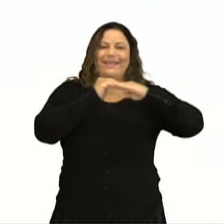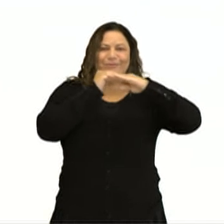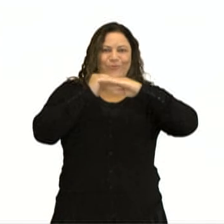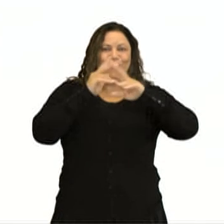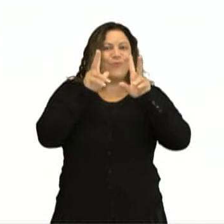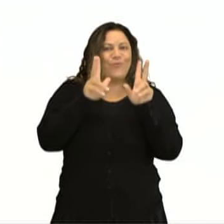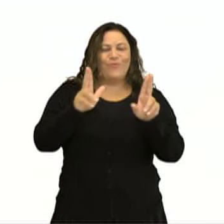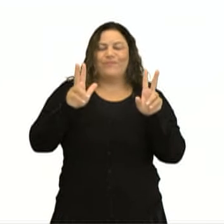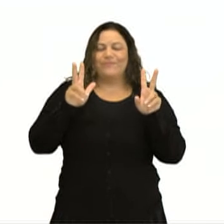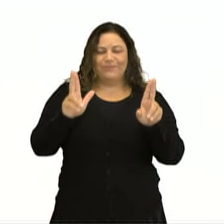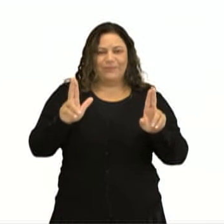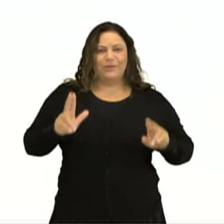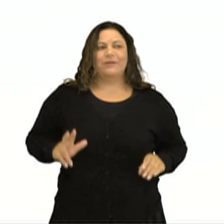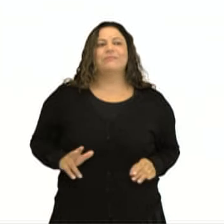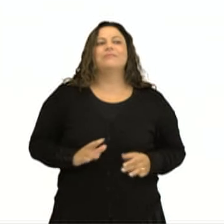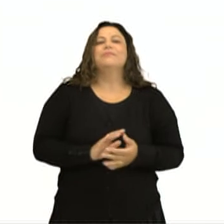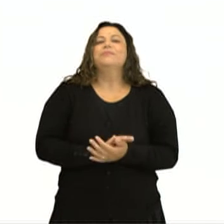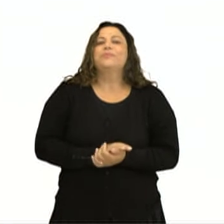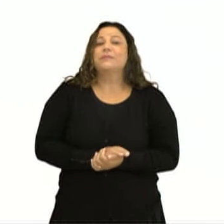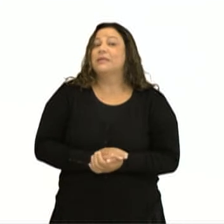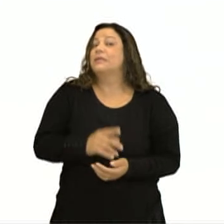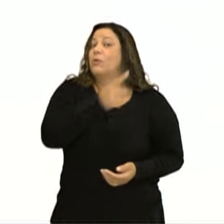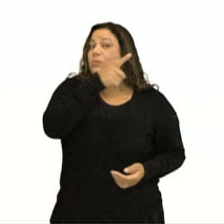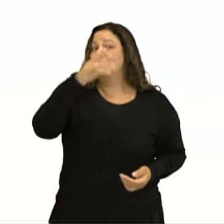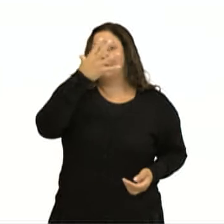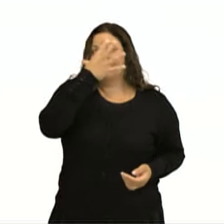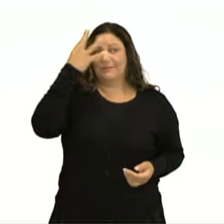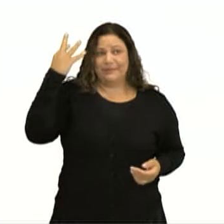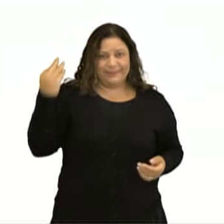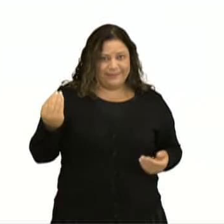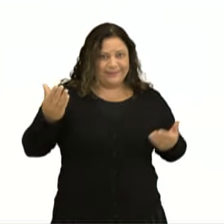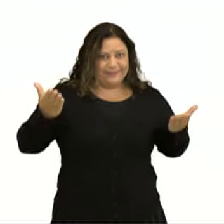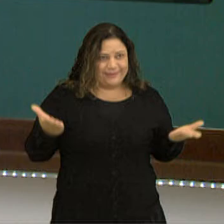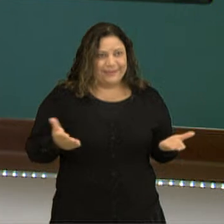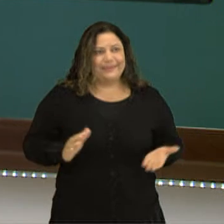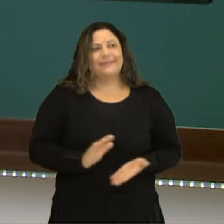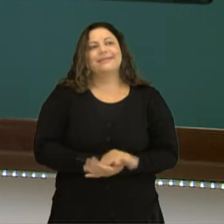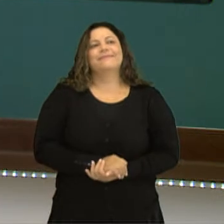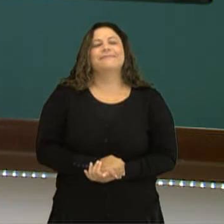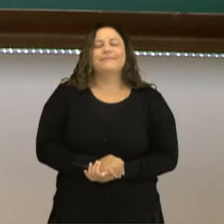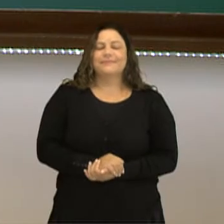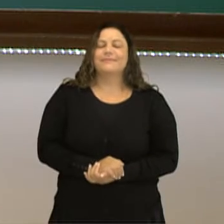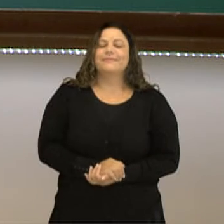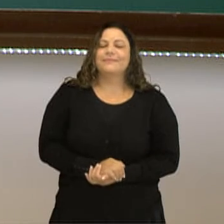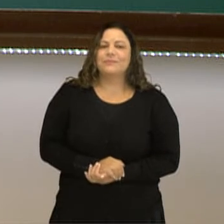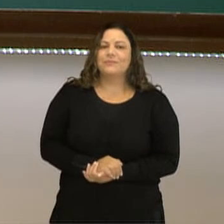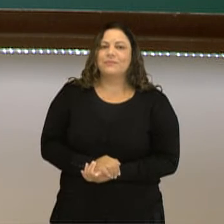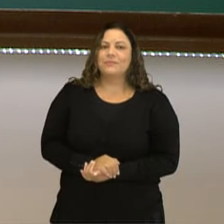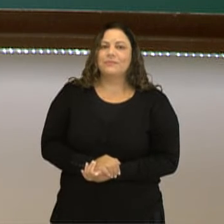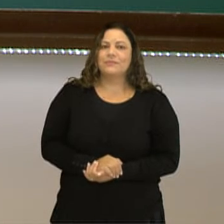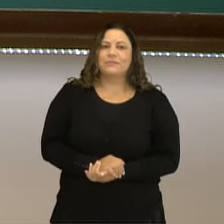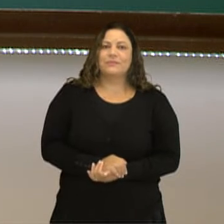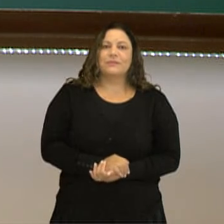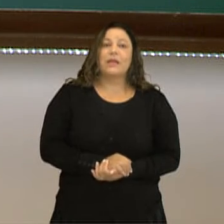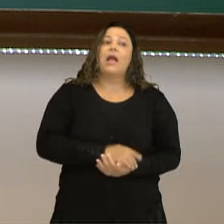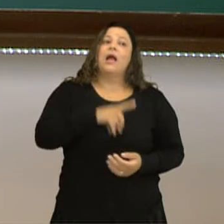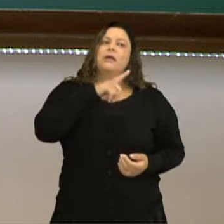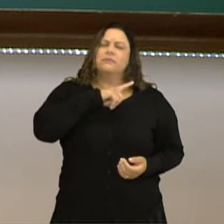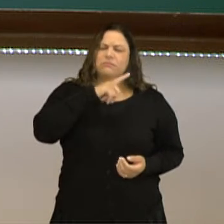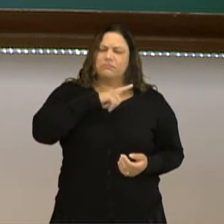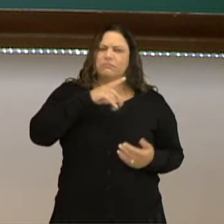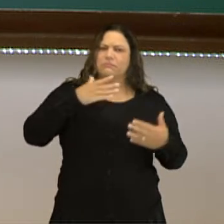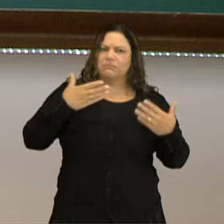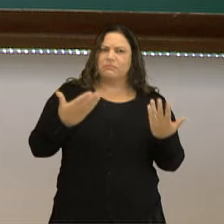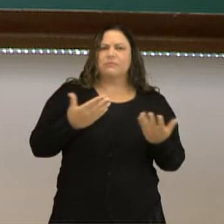energia interna. Beleza? Então não esqueça disso, por favor. Pessoal, assim, tem uma máxima